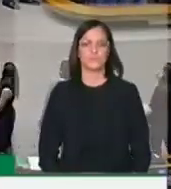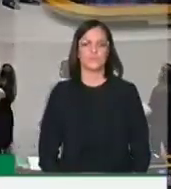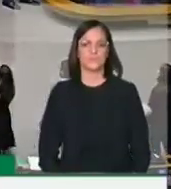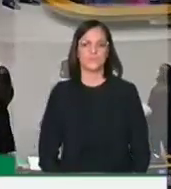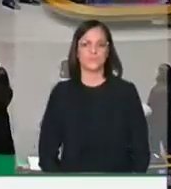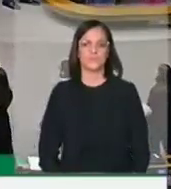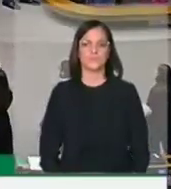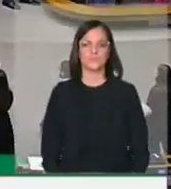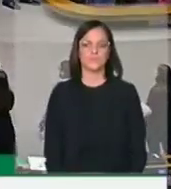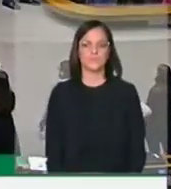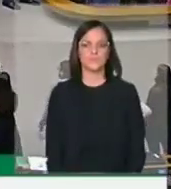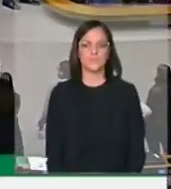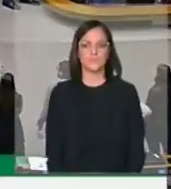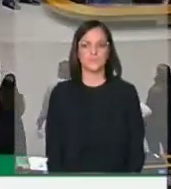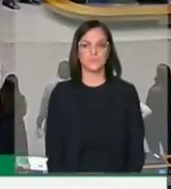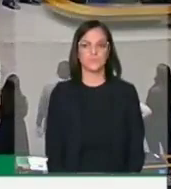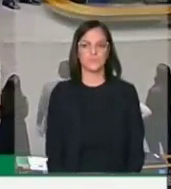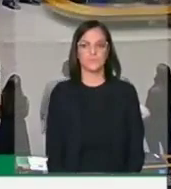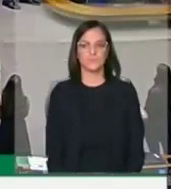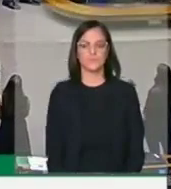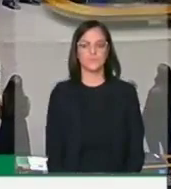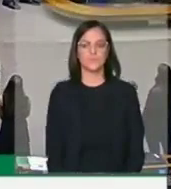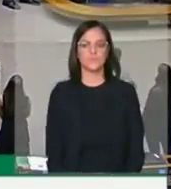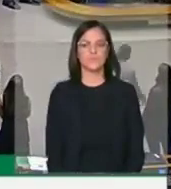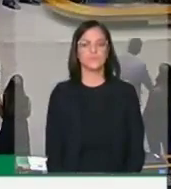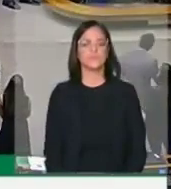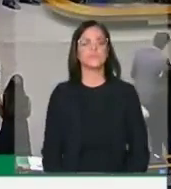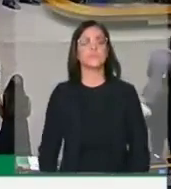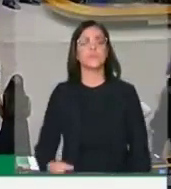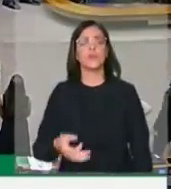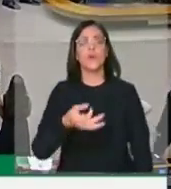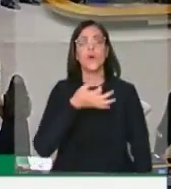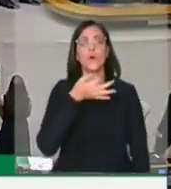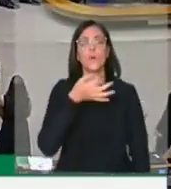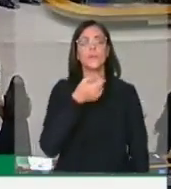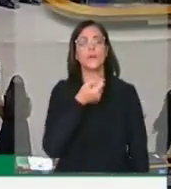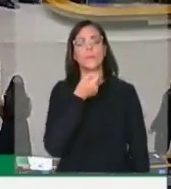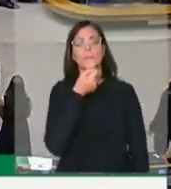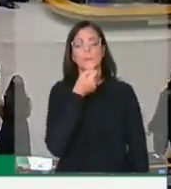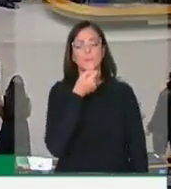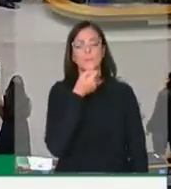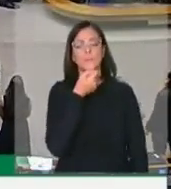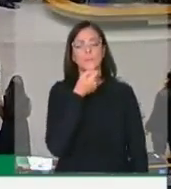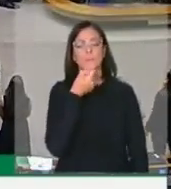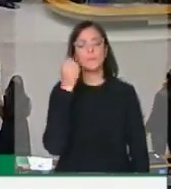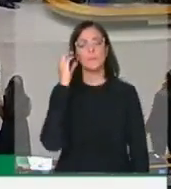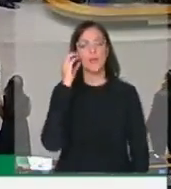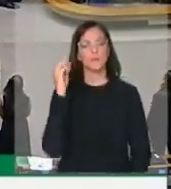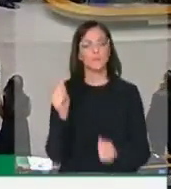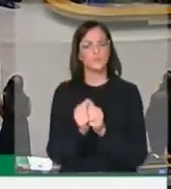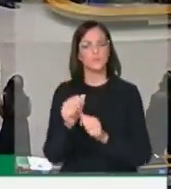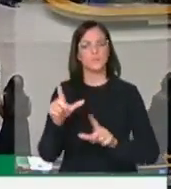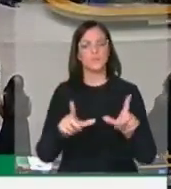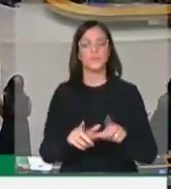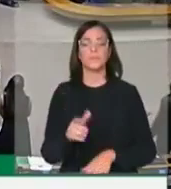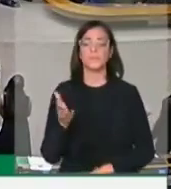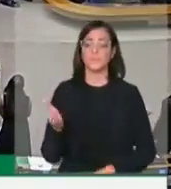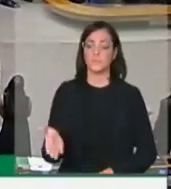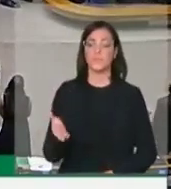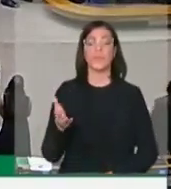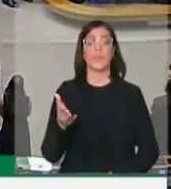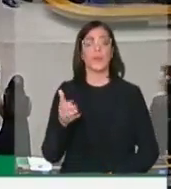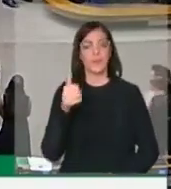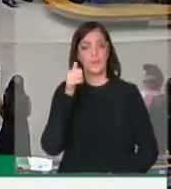presidente Rodrigo Maia. Presidente Rodrigo Maia recebeu um instante, juntamente conosco, o presidente Dias Toffoli, do